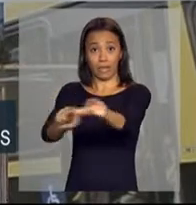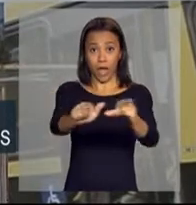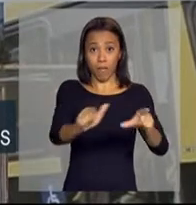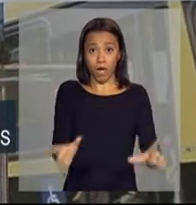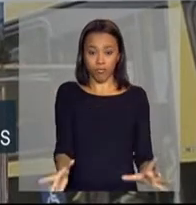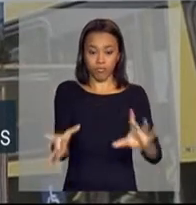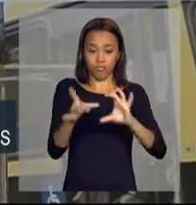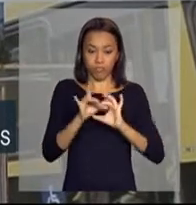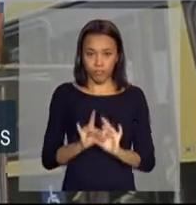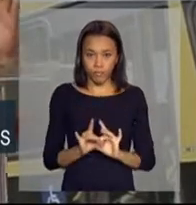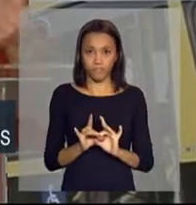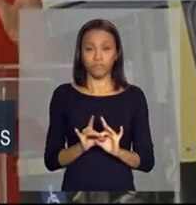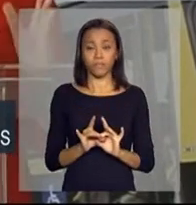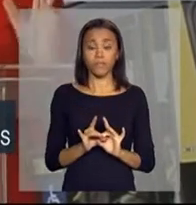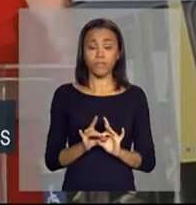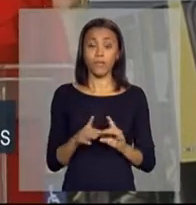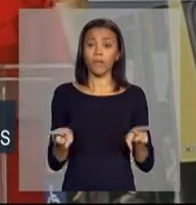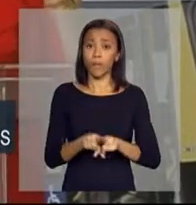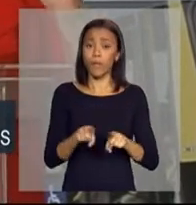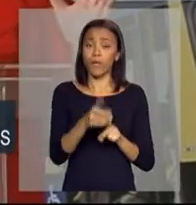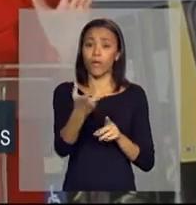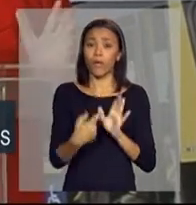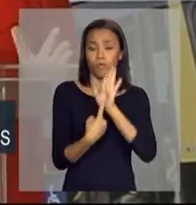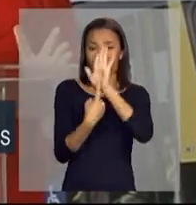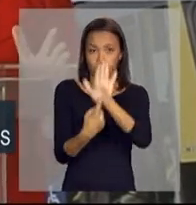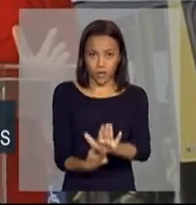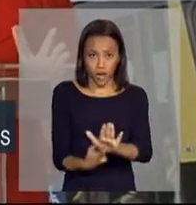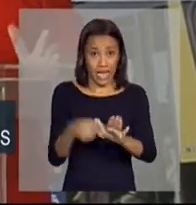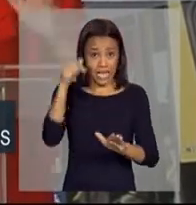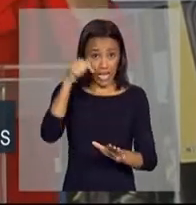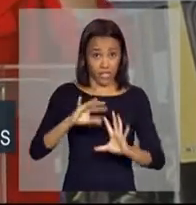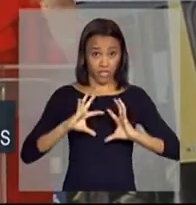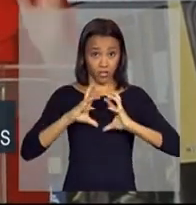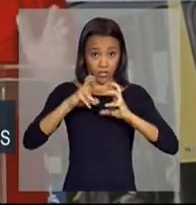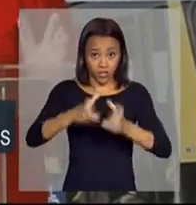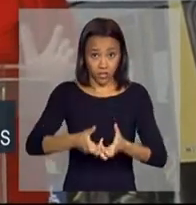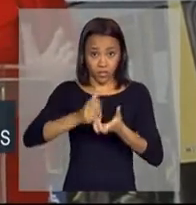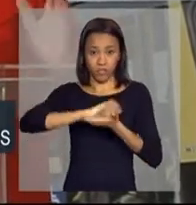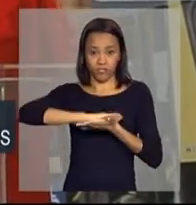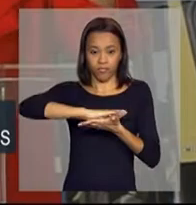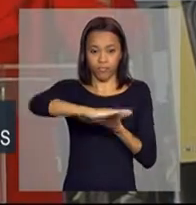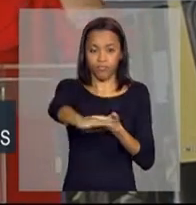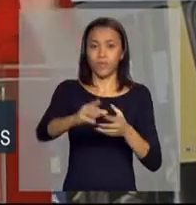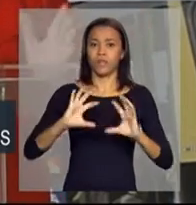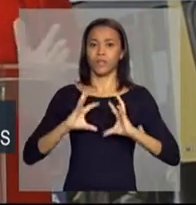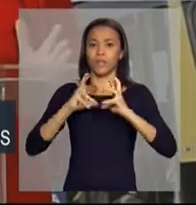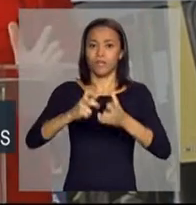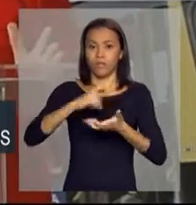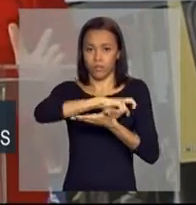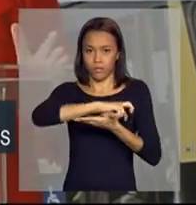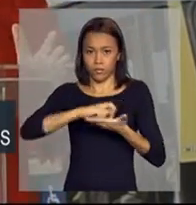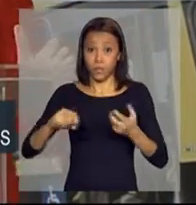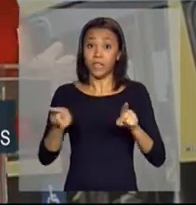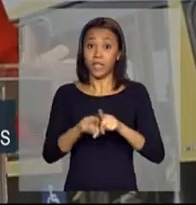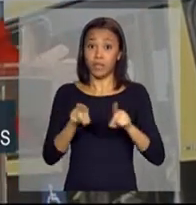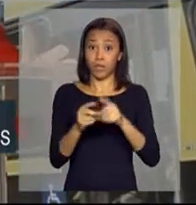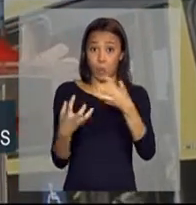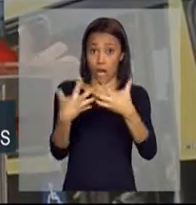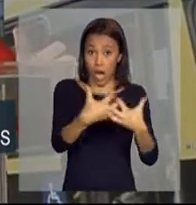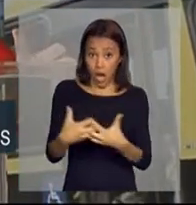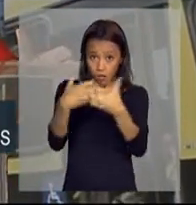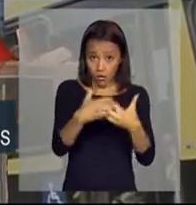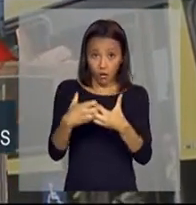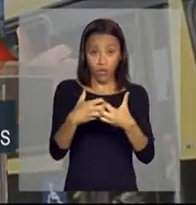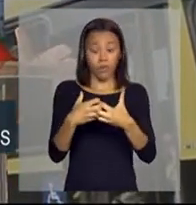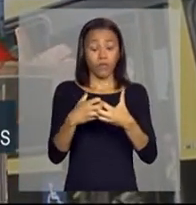queria mostrar que essa questão da moto niveladora, da retroescavadeira e do caminhão caçamba tem tudo a